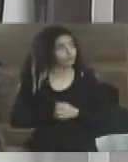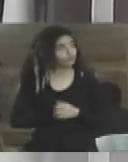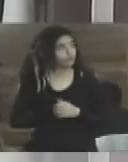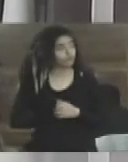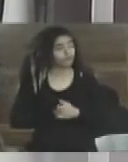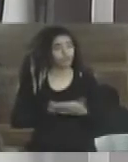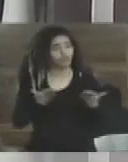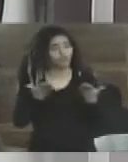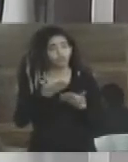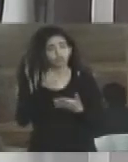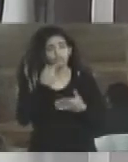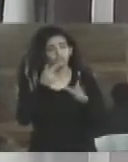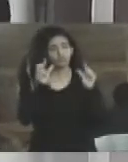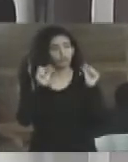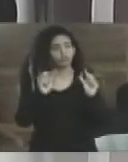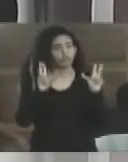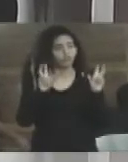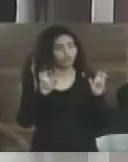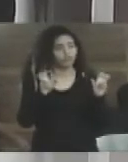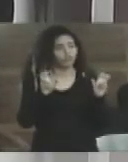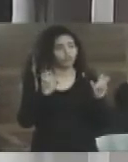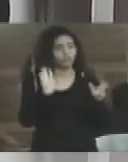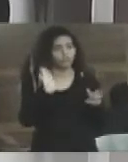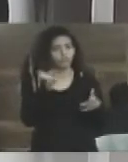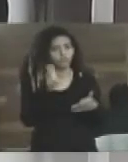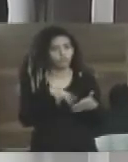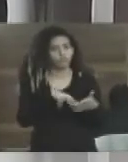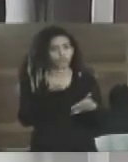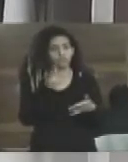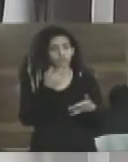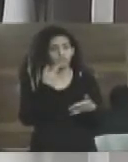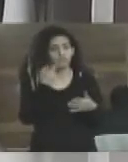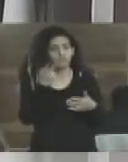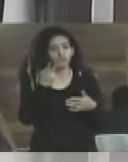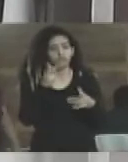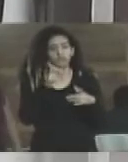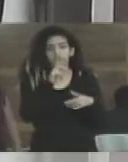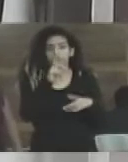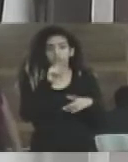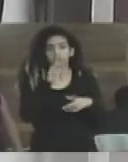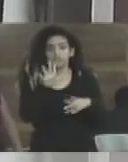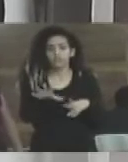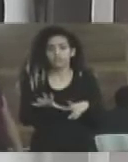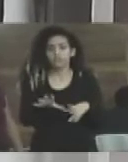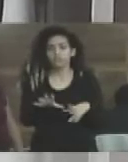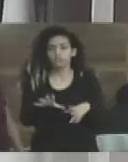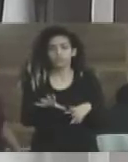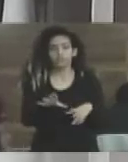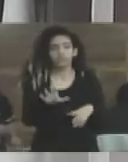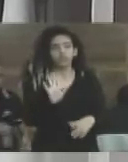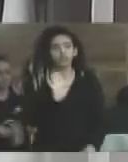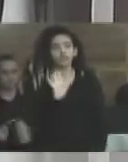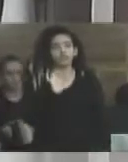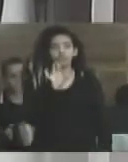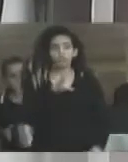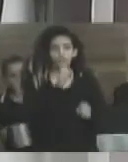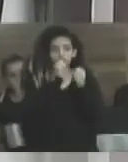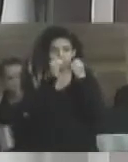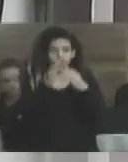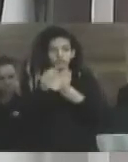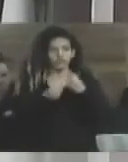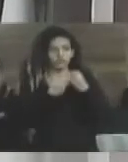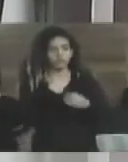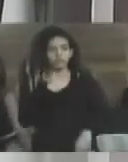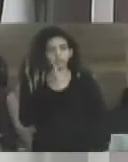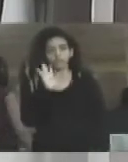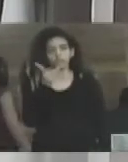E agora aqui eu vou falar um pouquinho sobre, as matérias já foi lida, né? Vou falar sobre a captação de água, né? Só para deixar bem claro, como eu falei na última sessão,